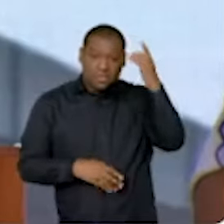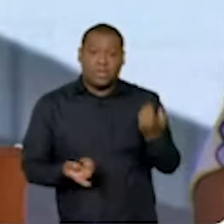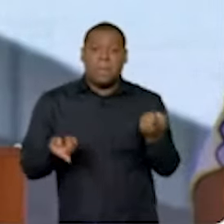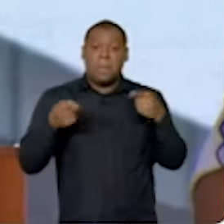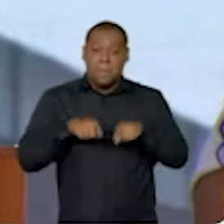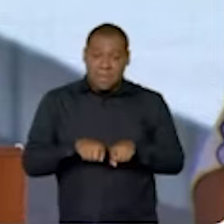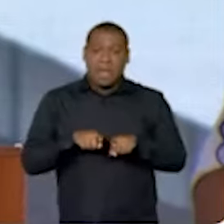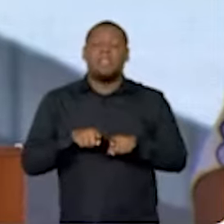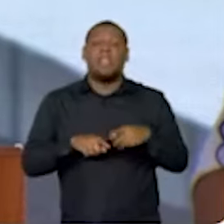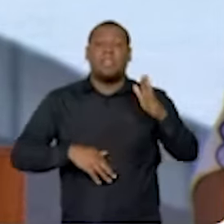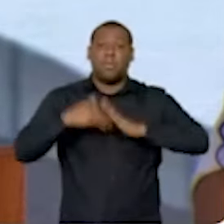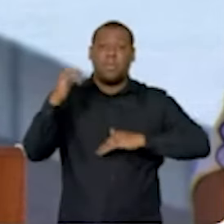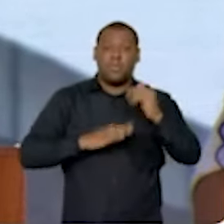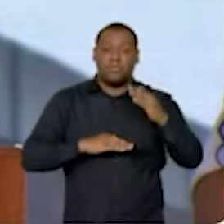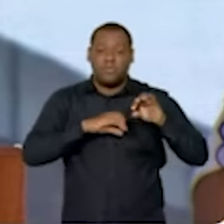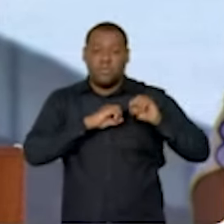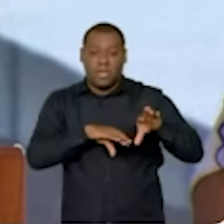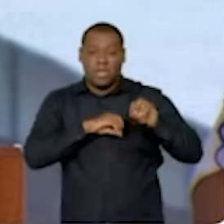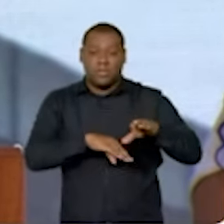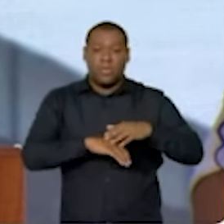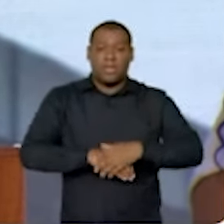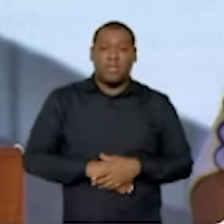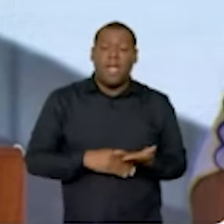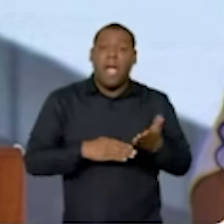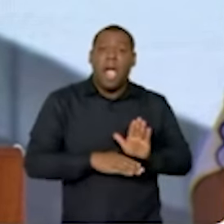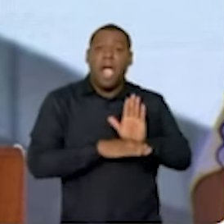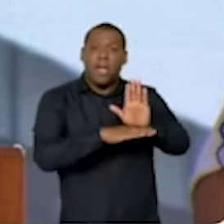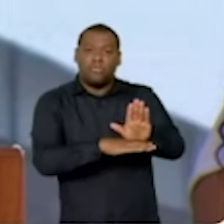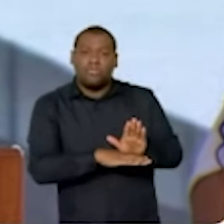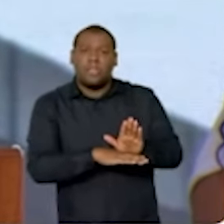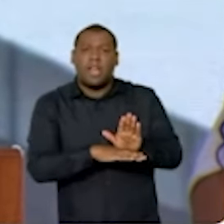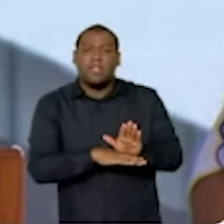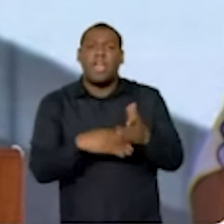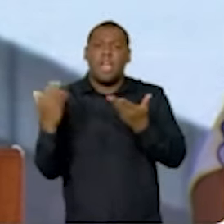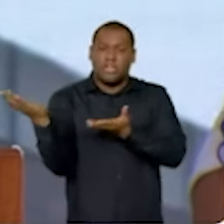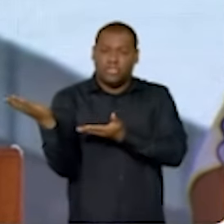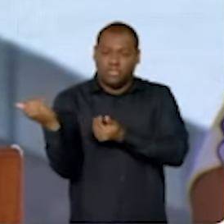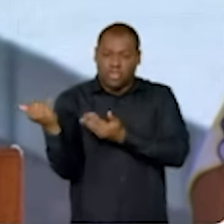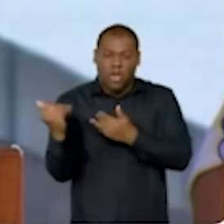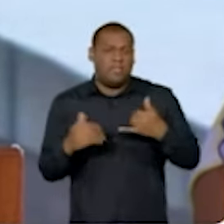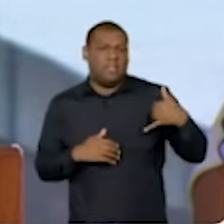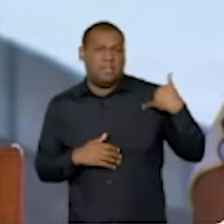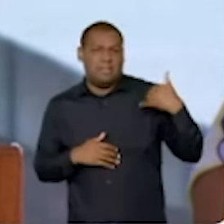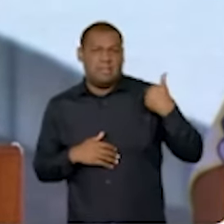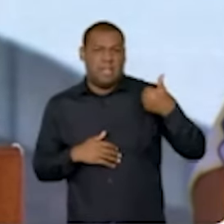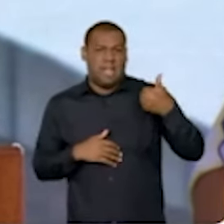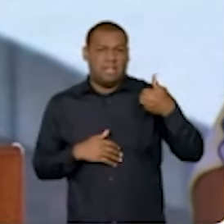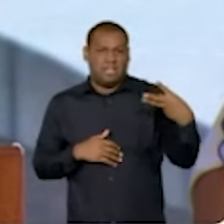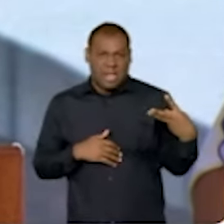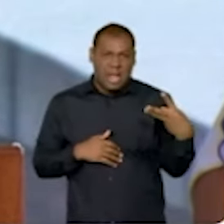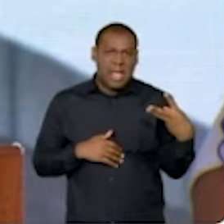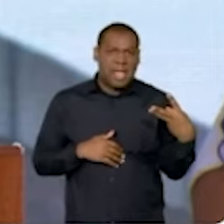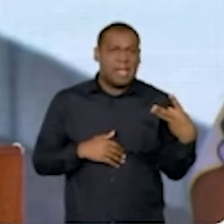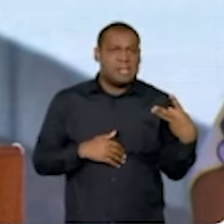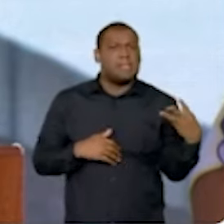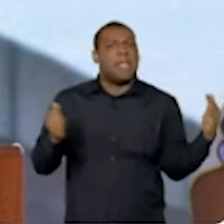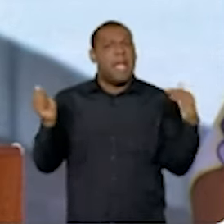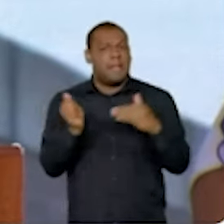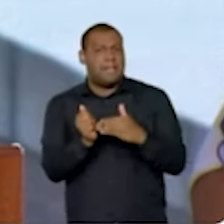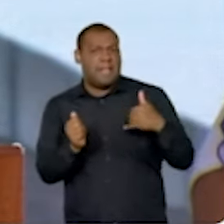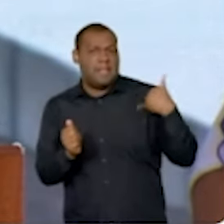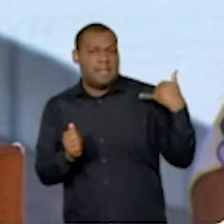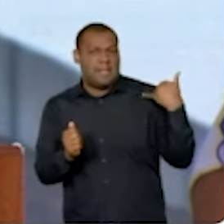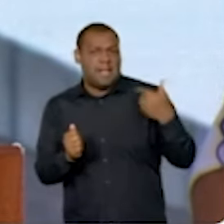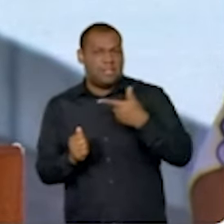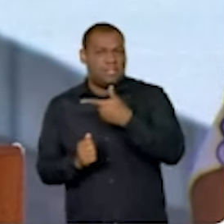desse país para que a gente evite que meninos e meninas de 13, 14, 15 anos desistam